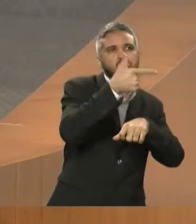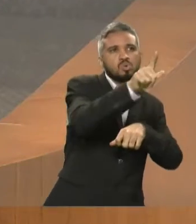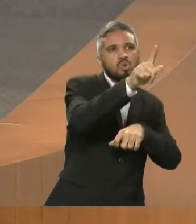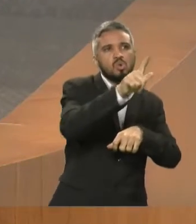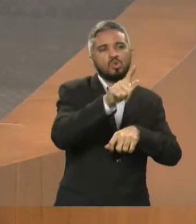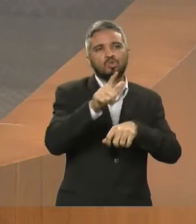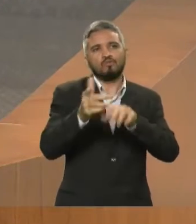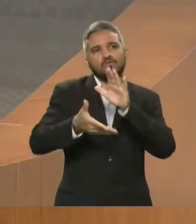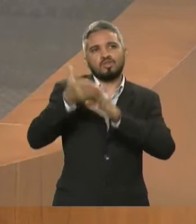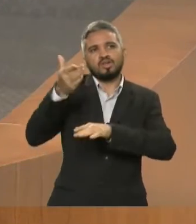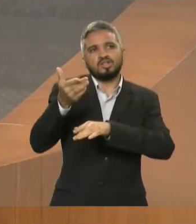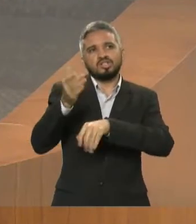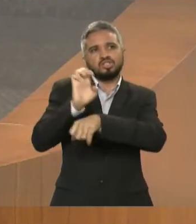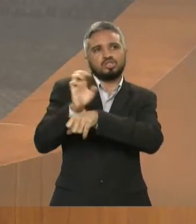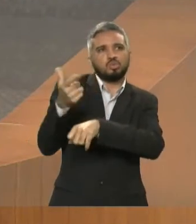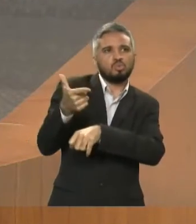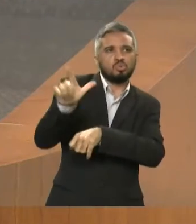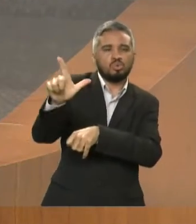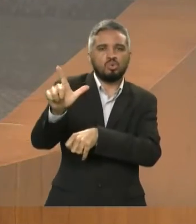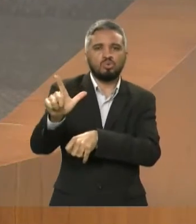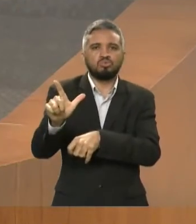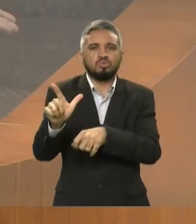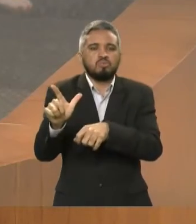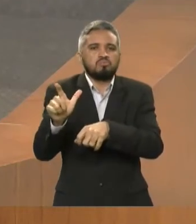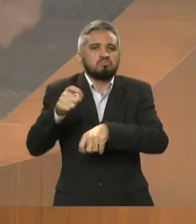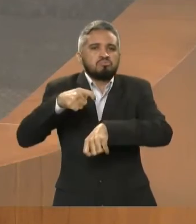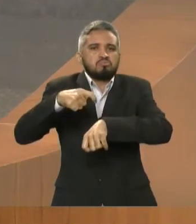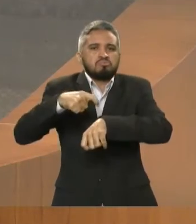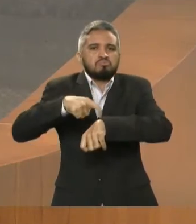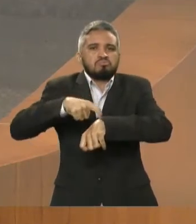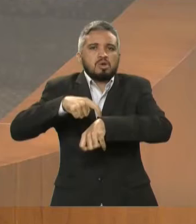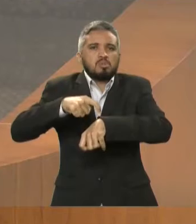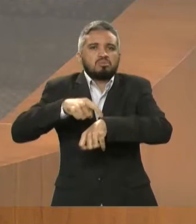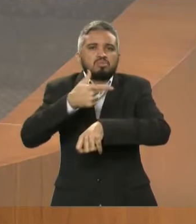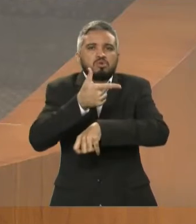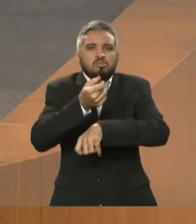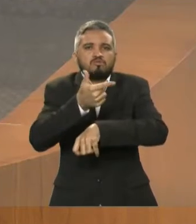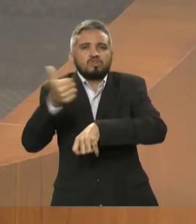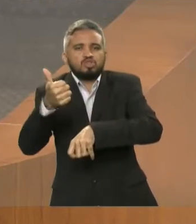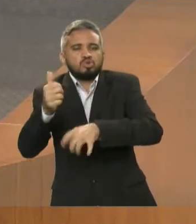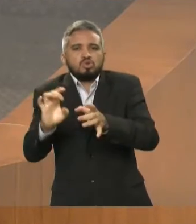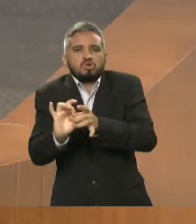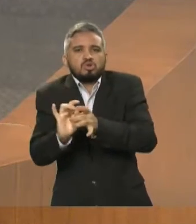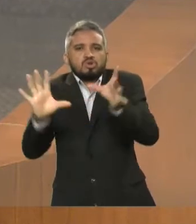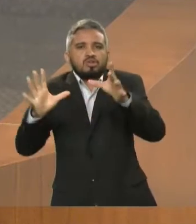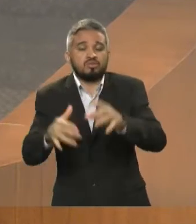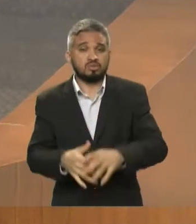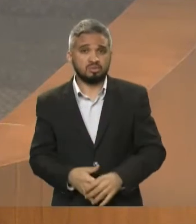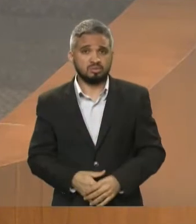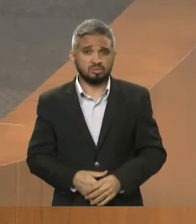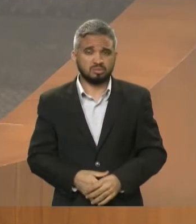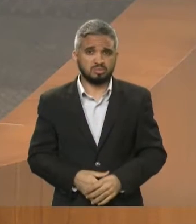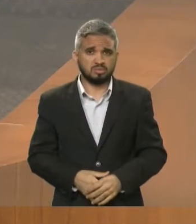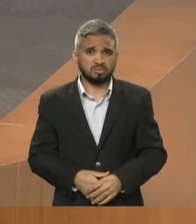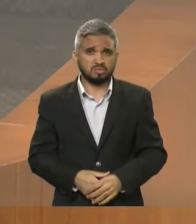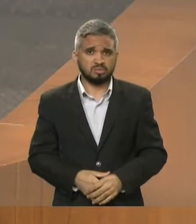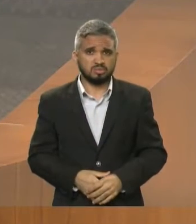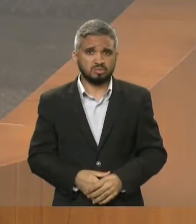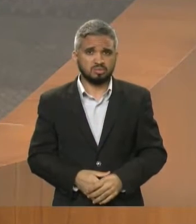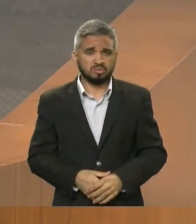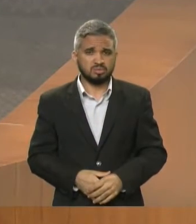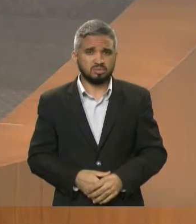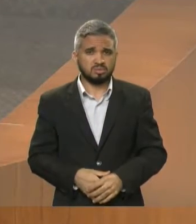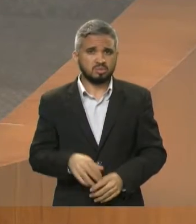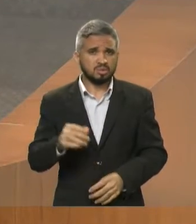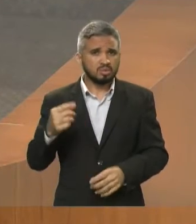ou particular qualquer período de 2021. O que é que custa o governador Flávio Dino a cada vez que for se